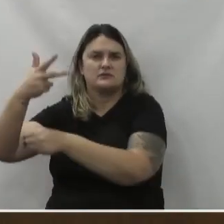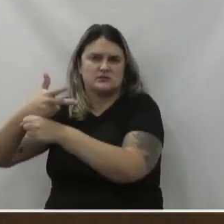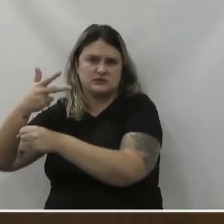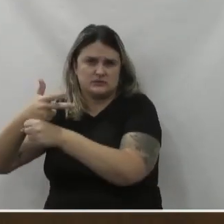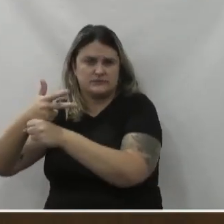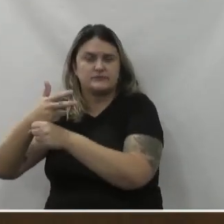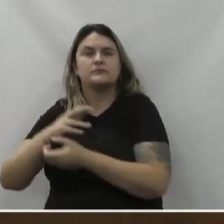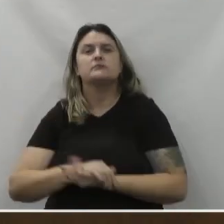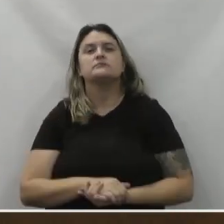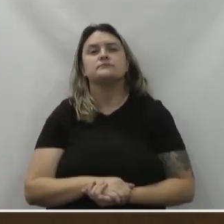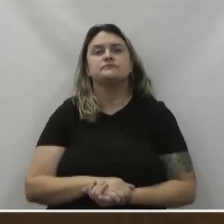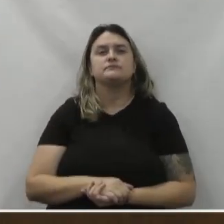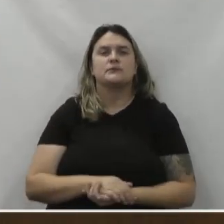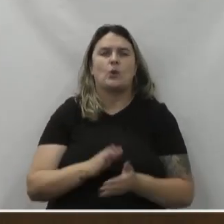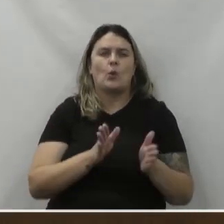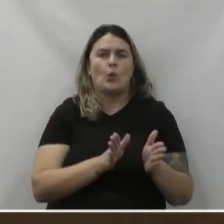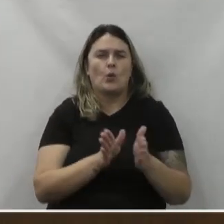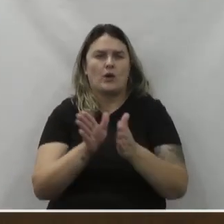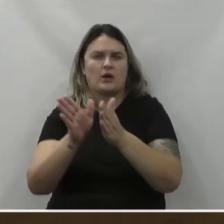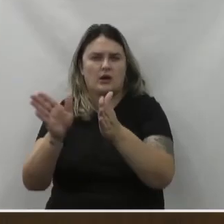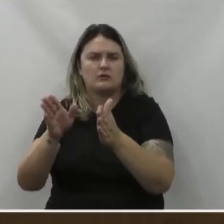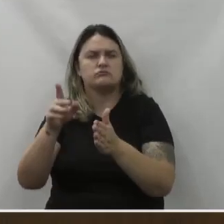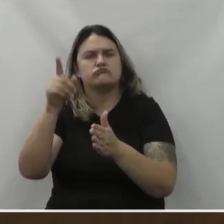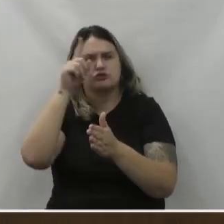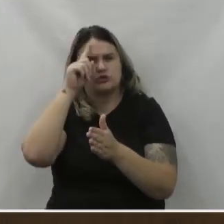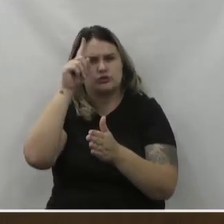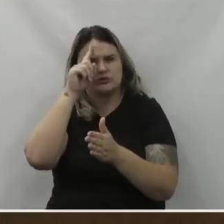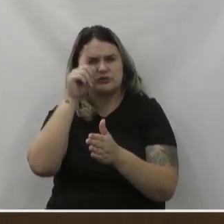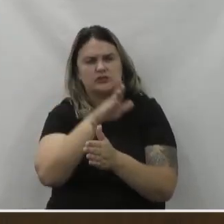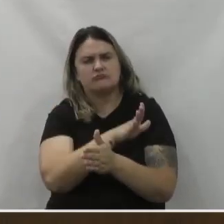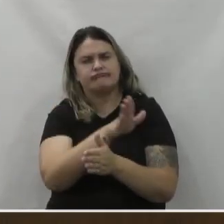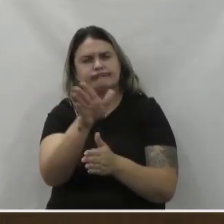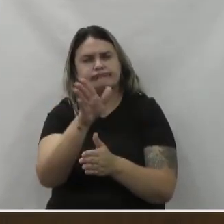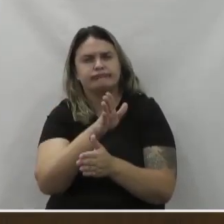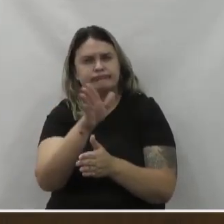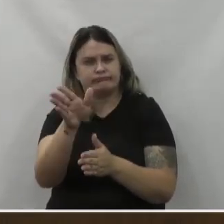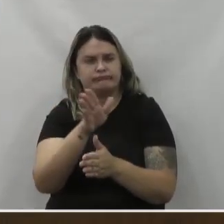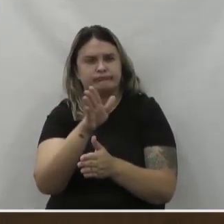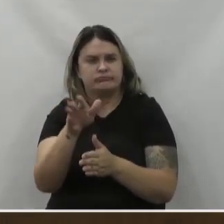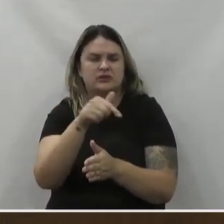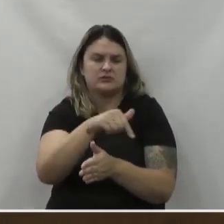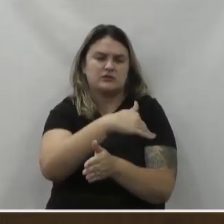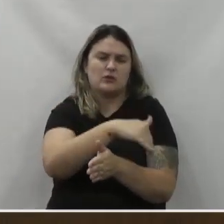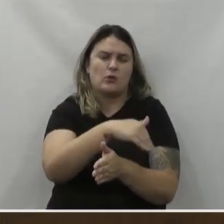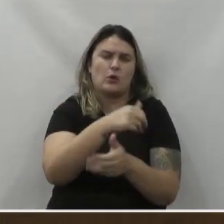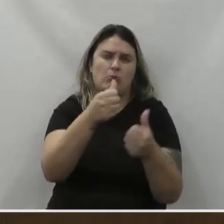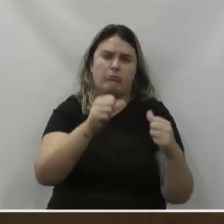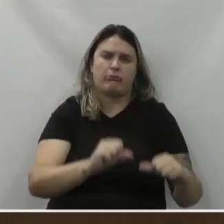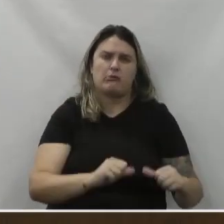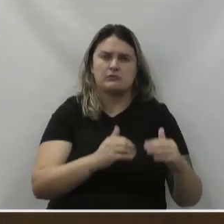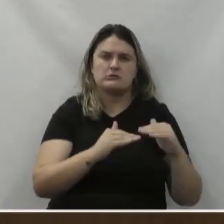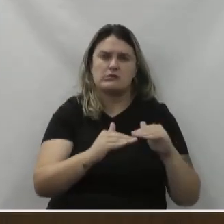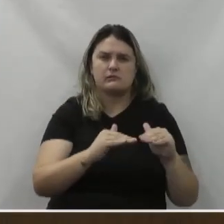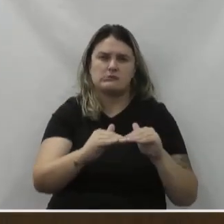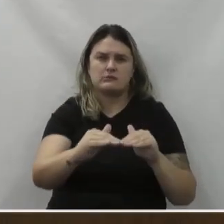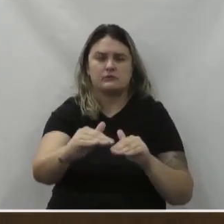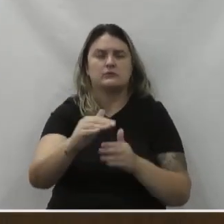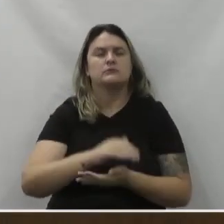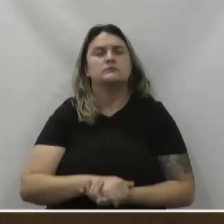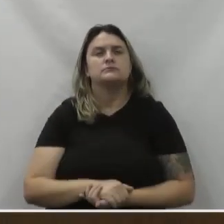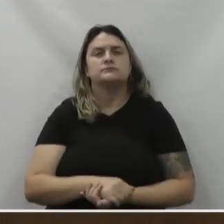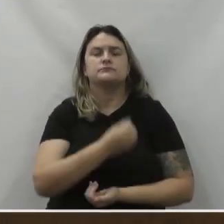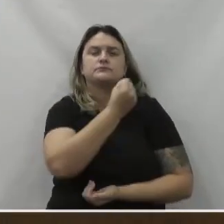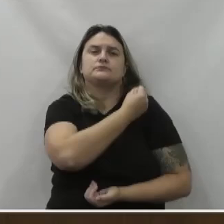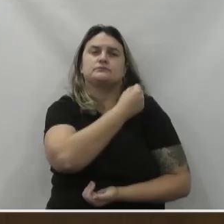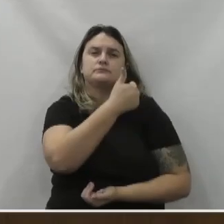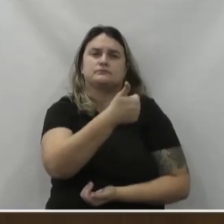idade, locais que recebem diariamente crianças, pais, idosos e demais frequentadores. A indicação